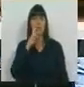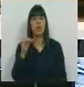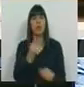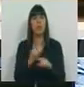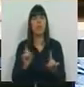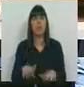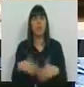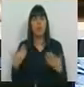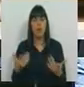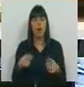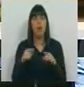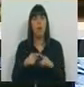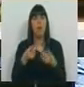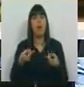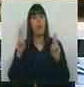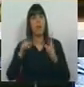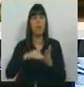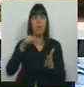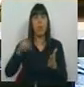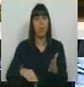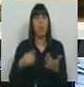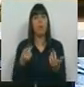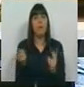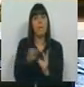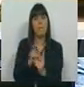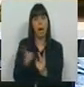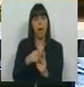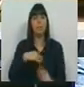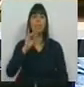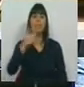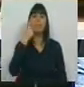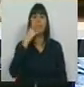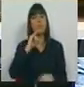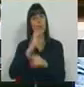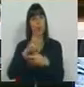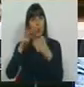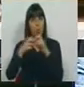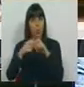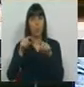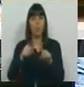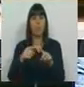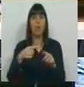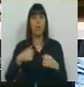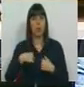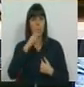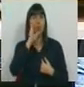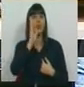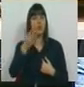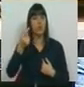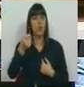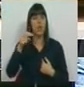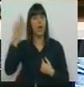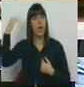por que não levar à livre contratualização das partes? E eu alerto aqui um outro problema, que já foi um problema por mim levantado no